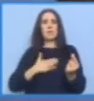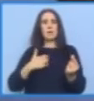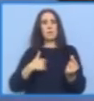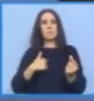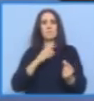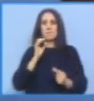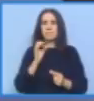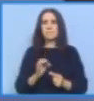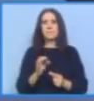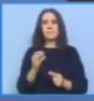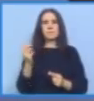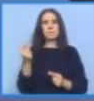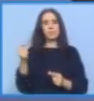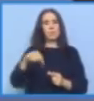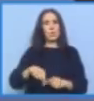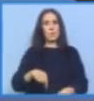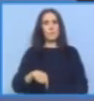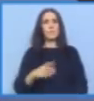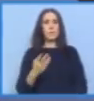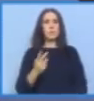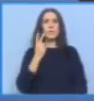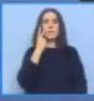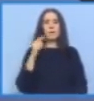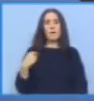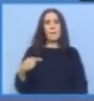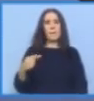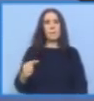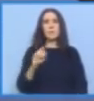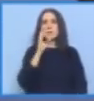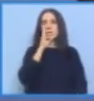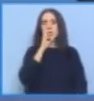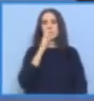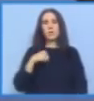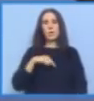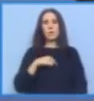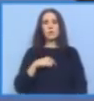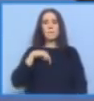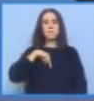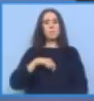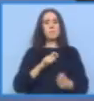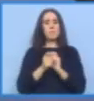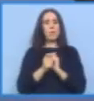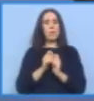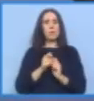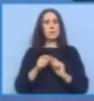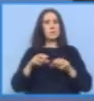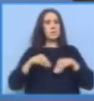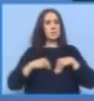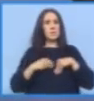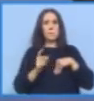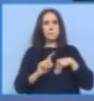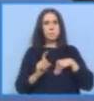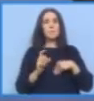chegar aqui. Portanto, uma vida do dia-a-dia sem nós nos deixarmos moldar interiormente pela oração, que